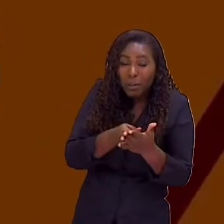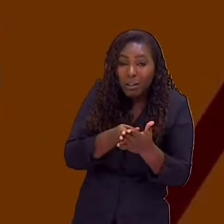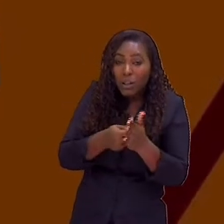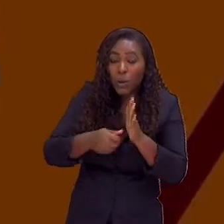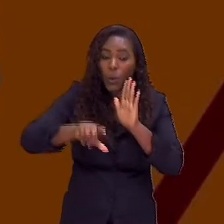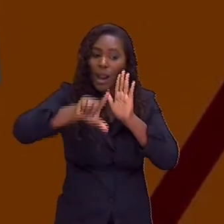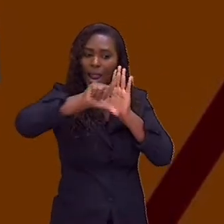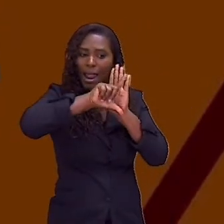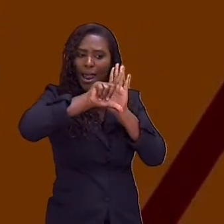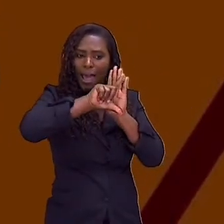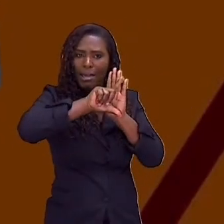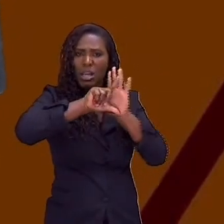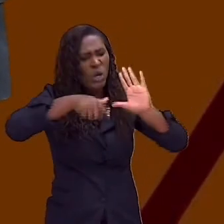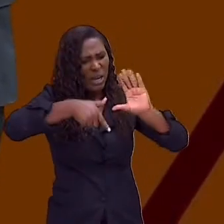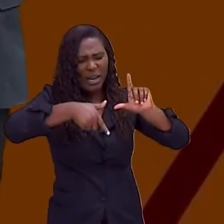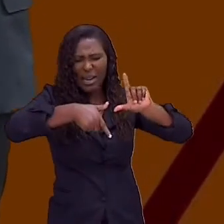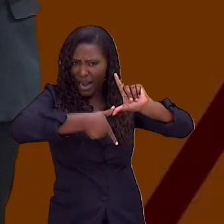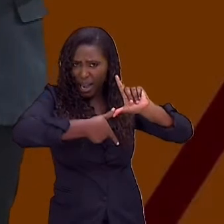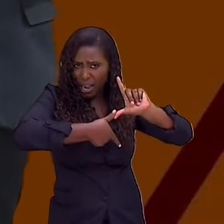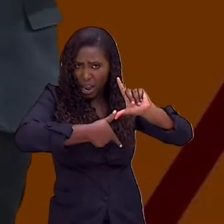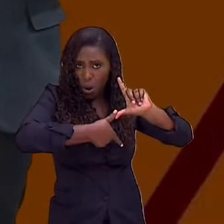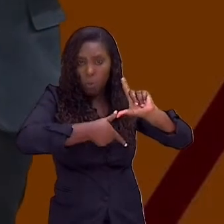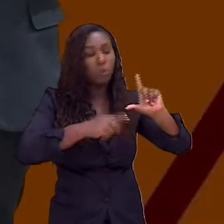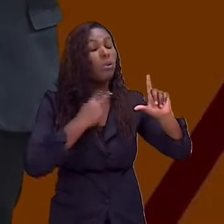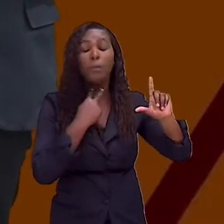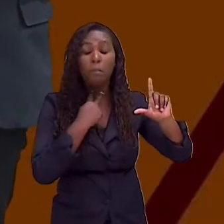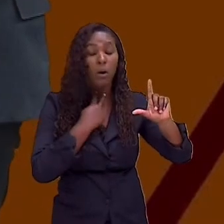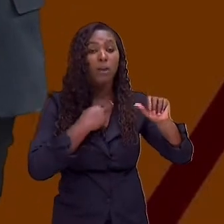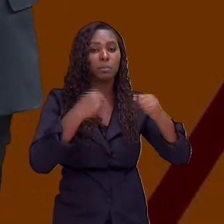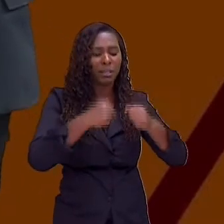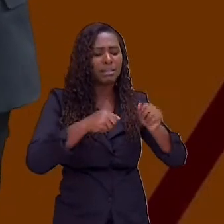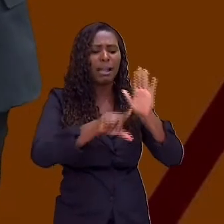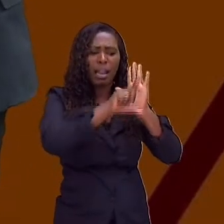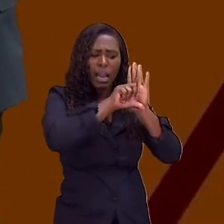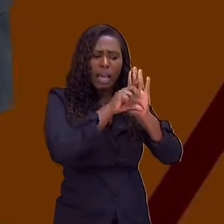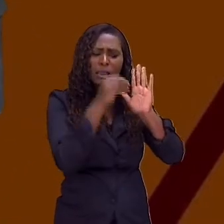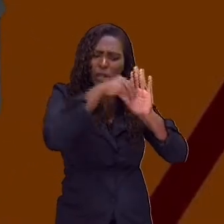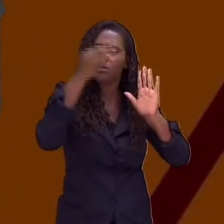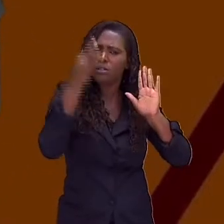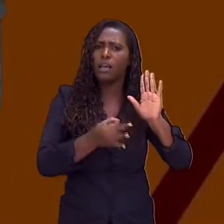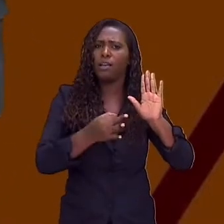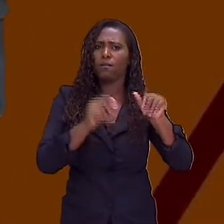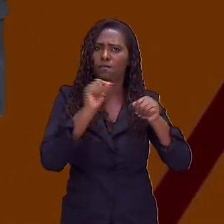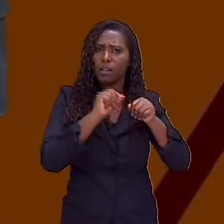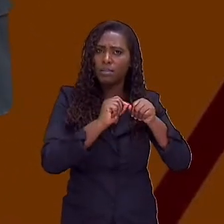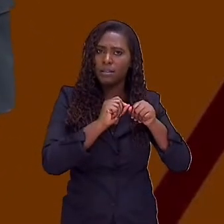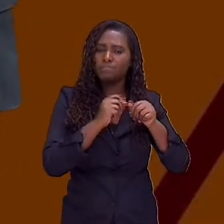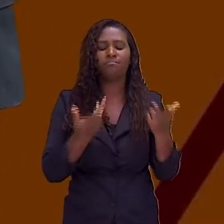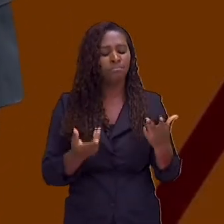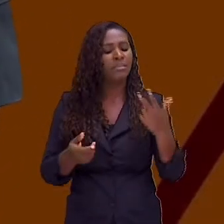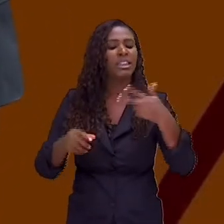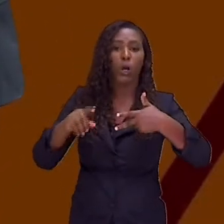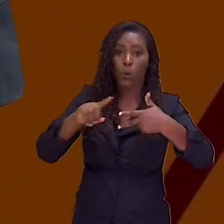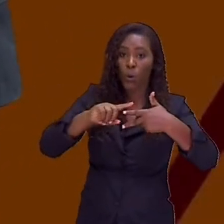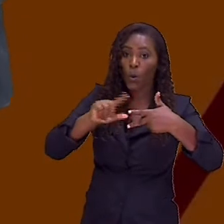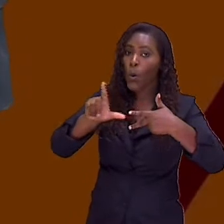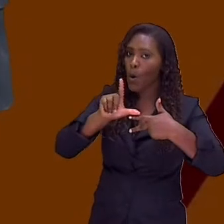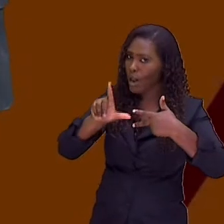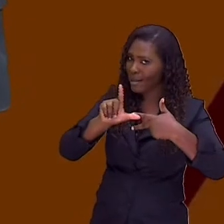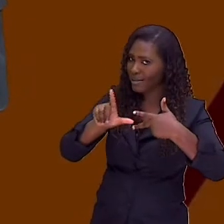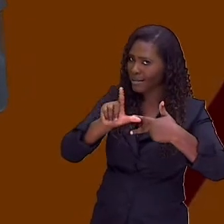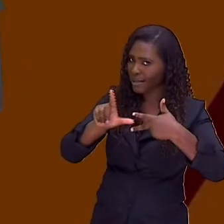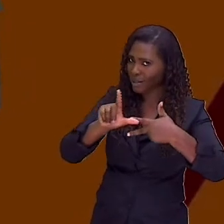leis. O poder legislativo, que vão fazer as leis e fiscalizar os atos do